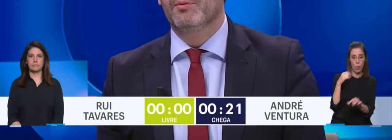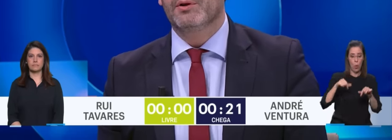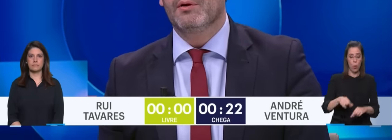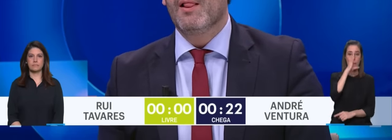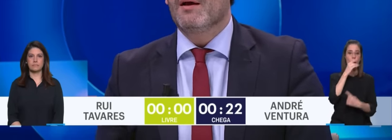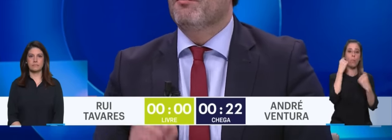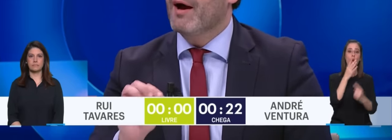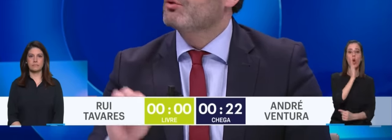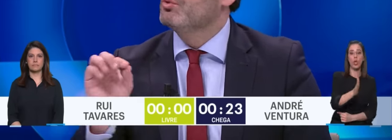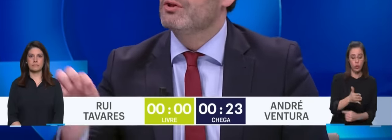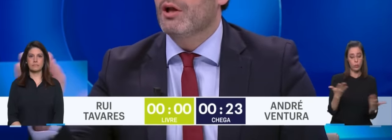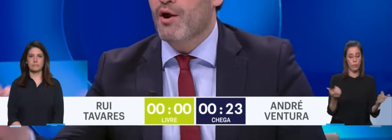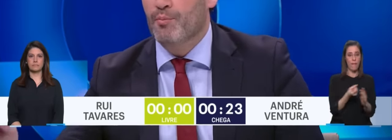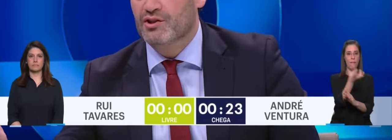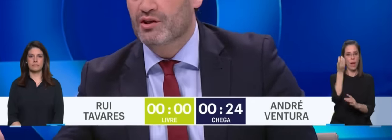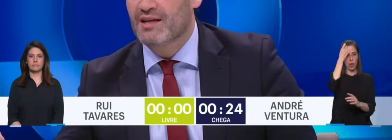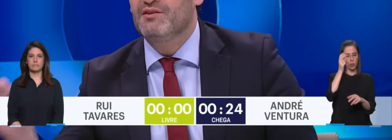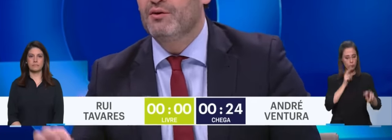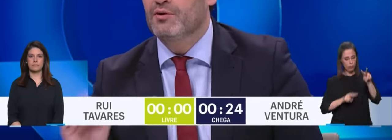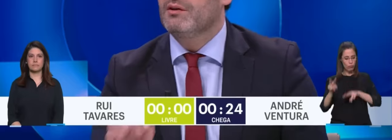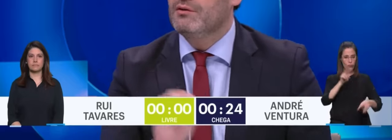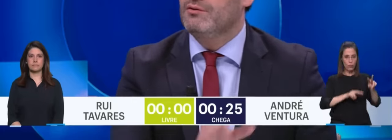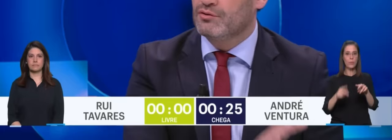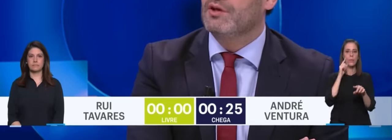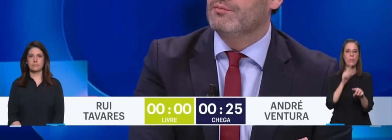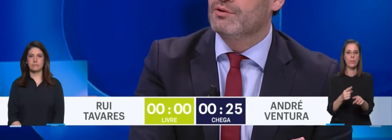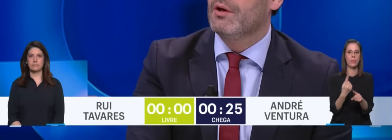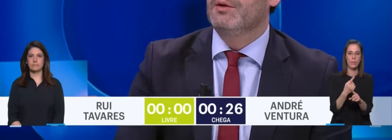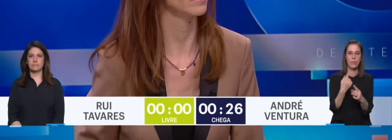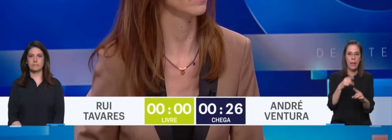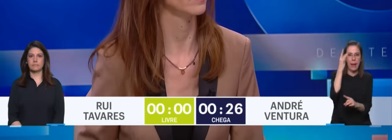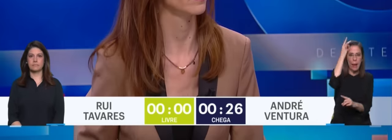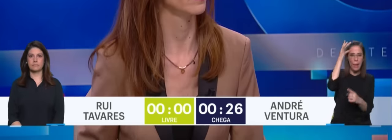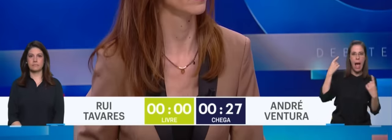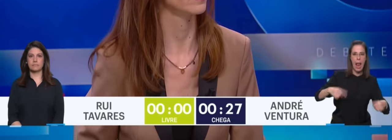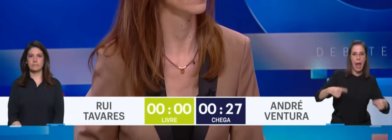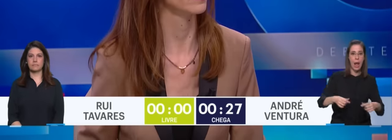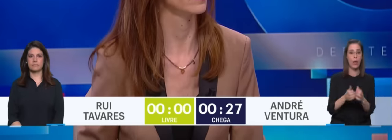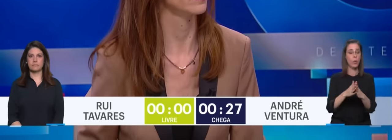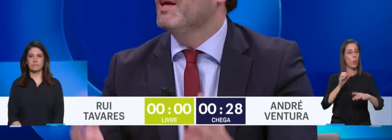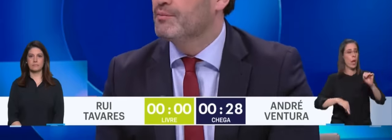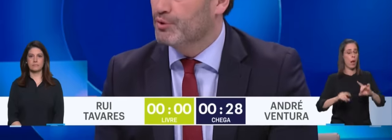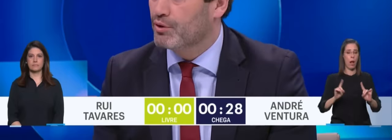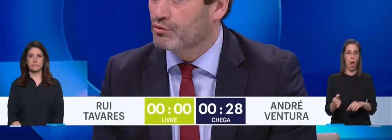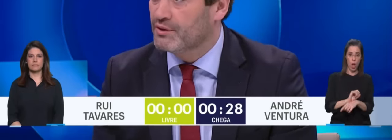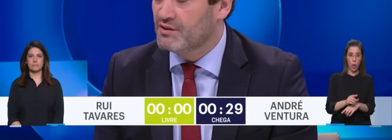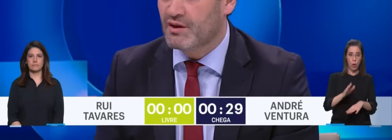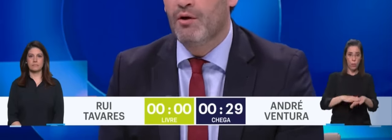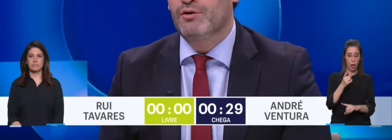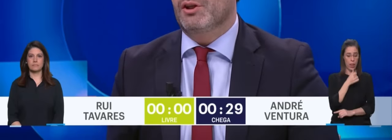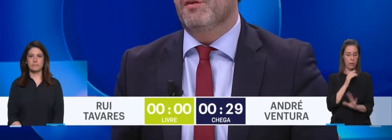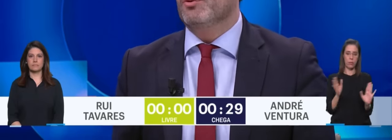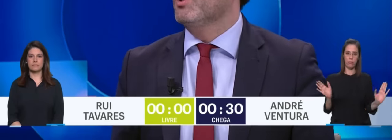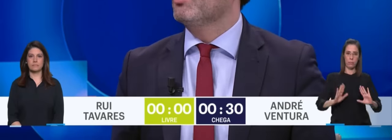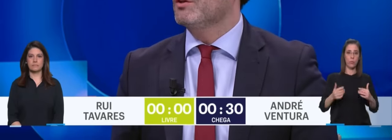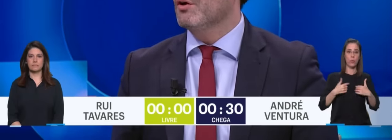Ministério Público que vários juízes olharam para este caso e viram aqui indícios de crimes e portanto não pôr tudo em causa imediatamente por causa de uma decisão